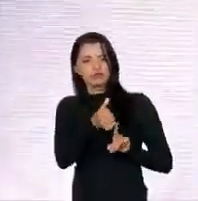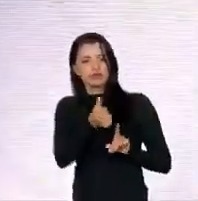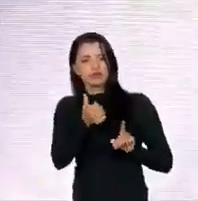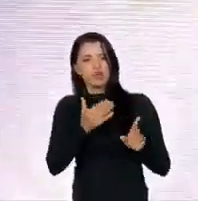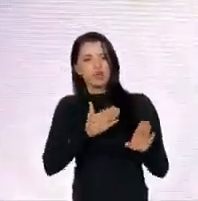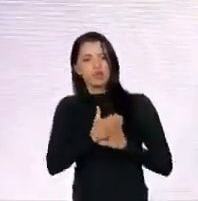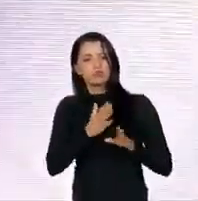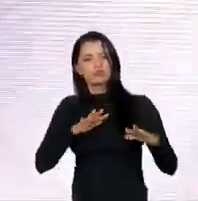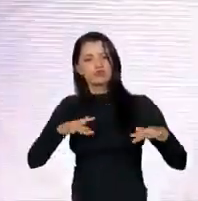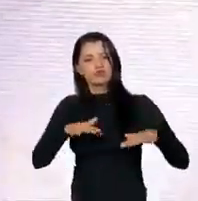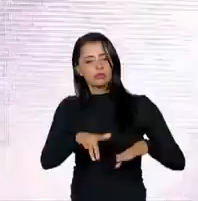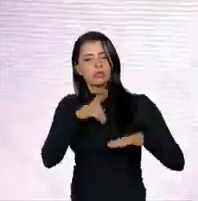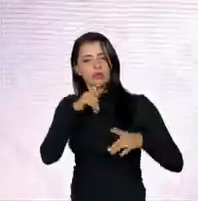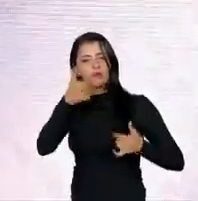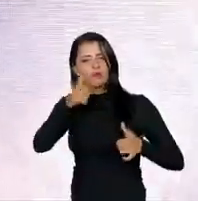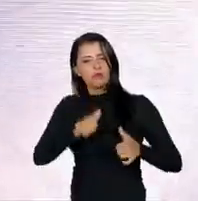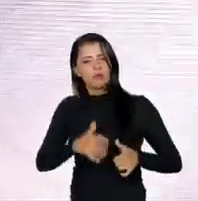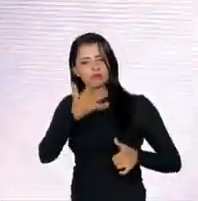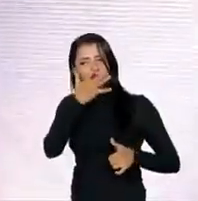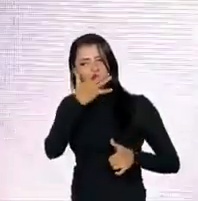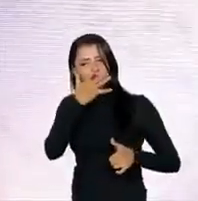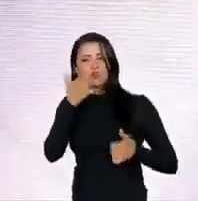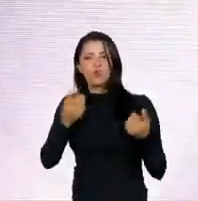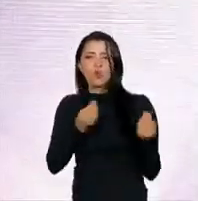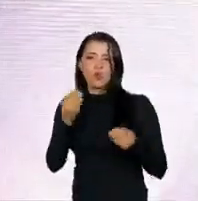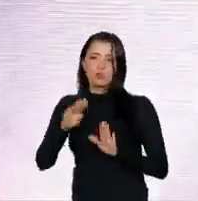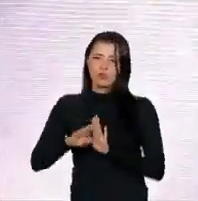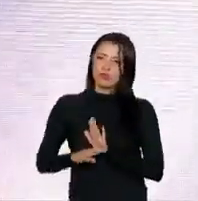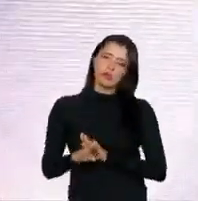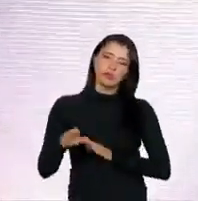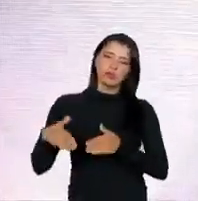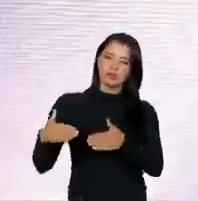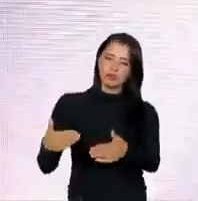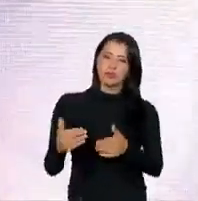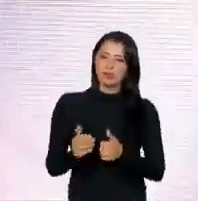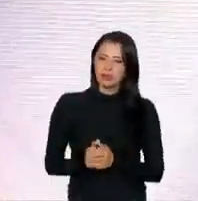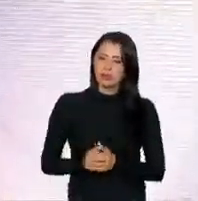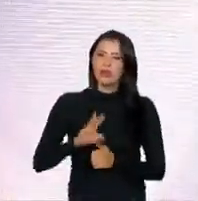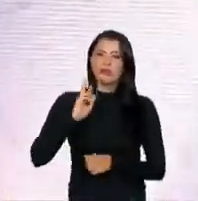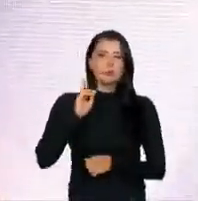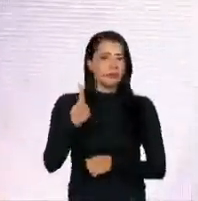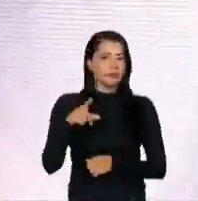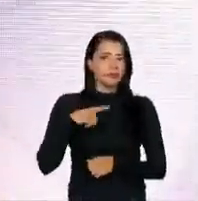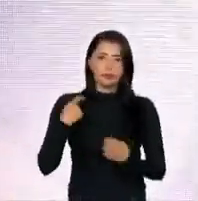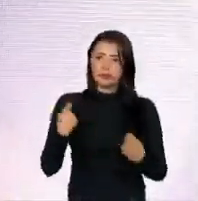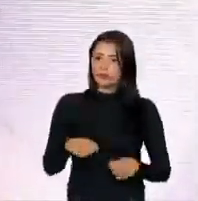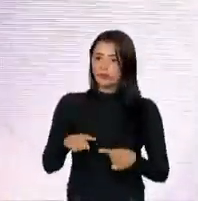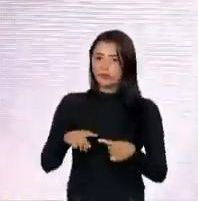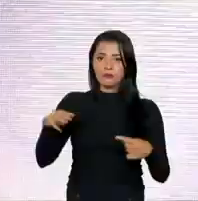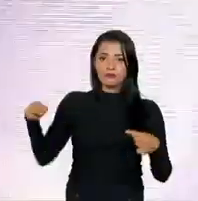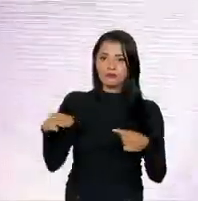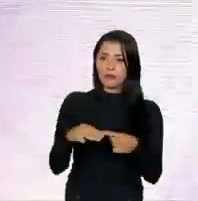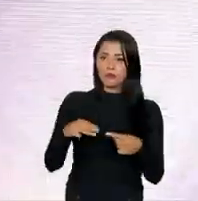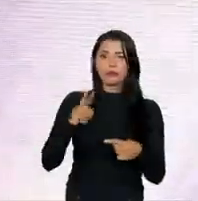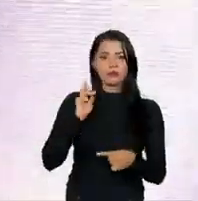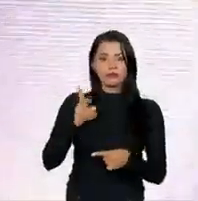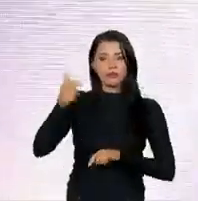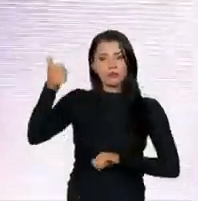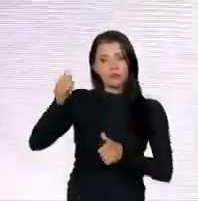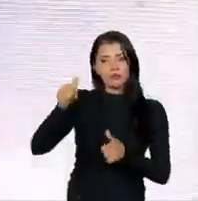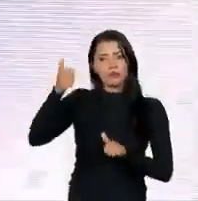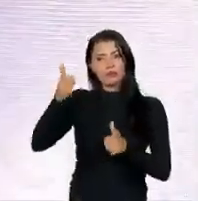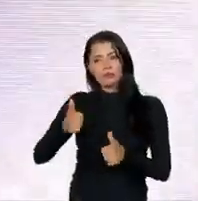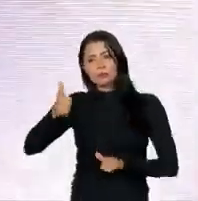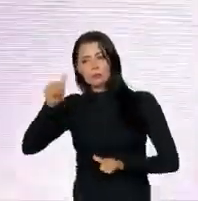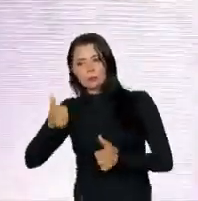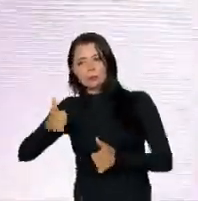avaliar os resultados do andamento desse programa. Porque toda política precisa ter meta e precisa ser constantemente avaliada